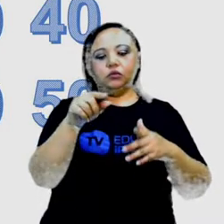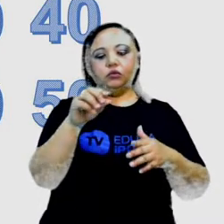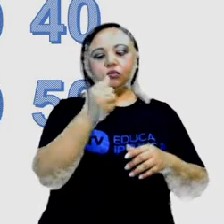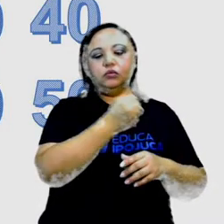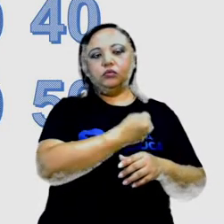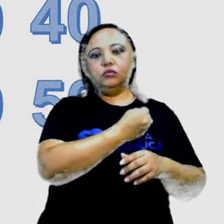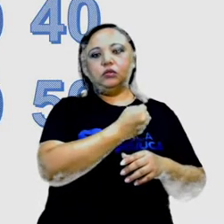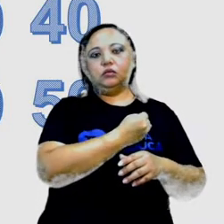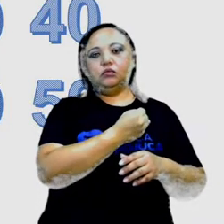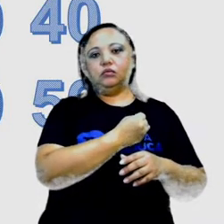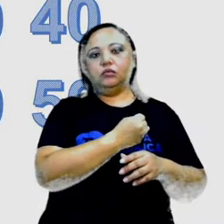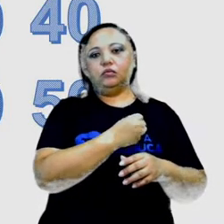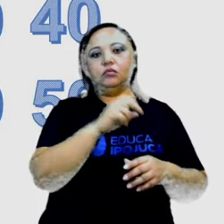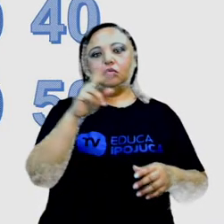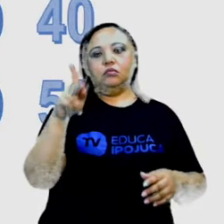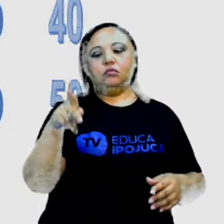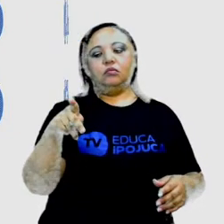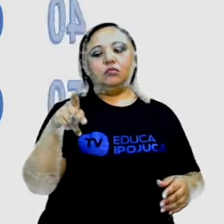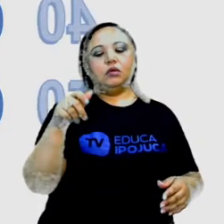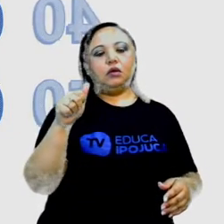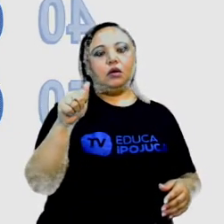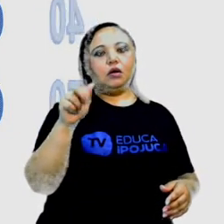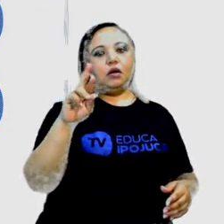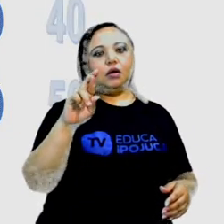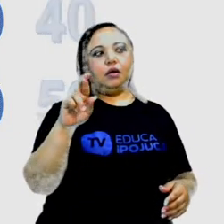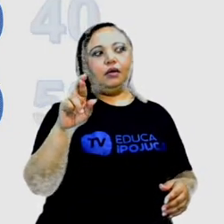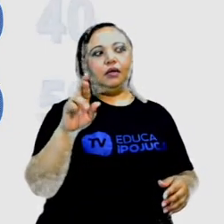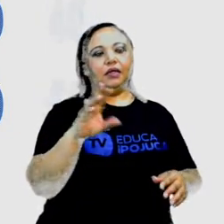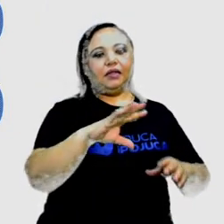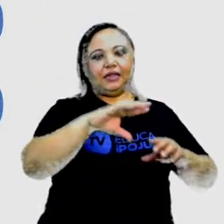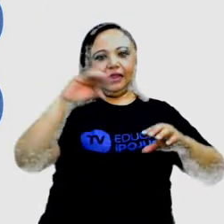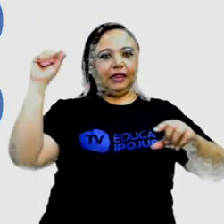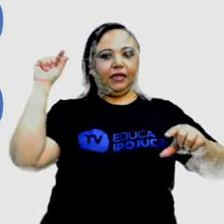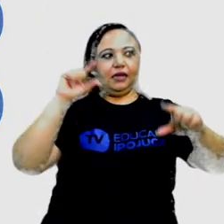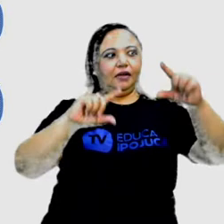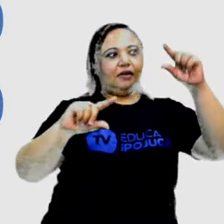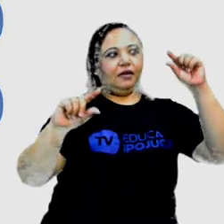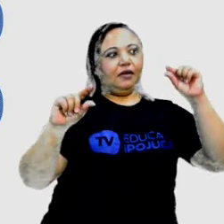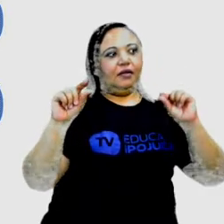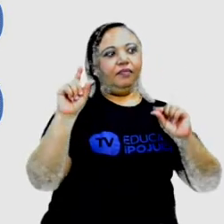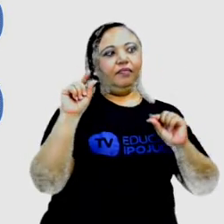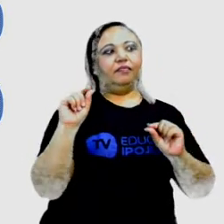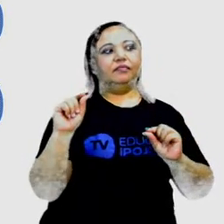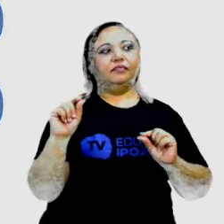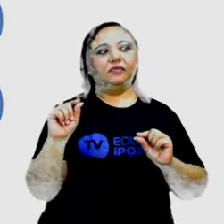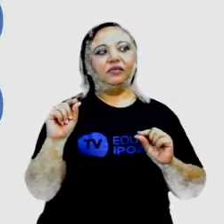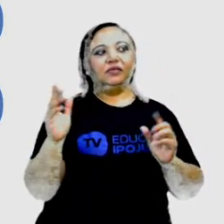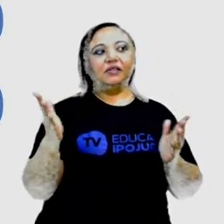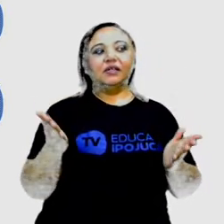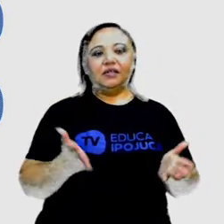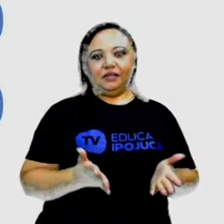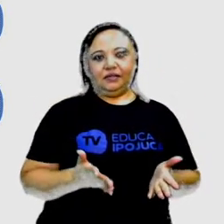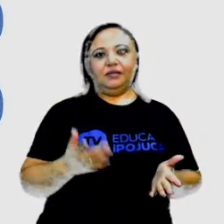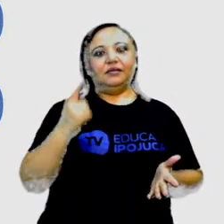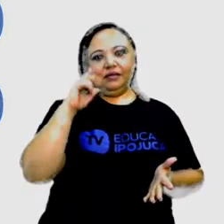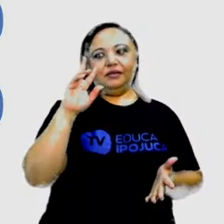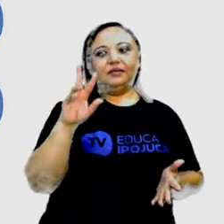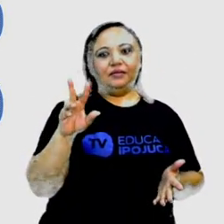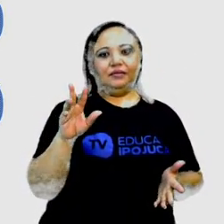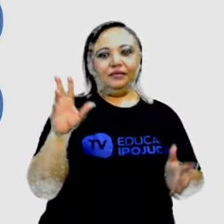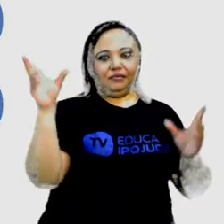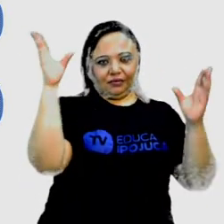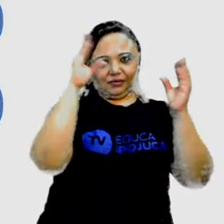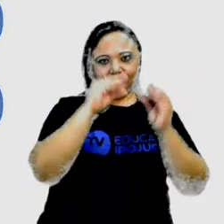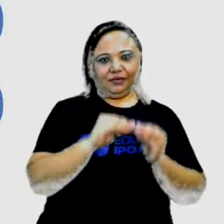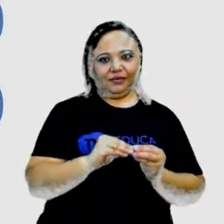aqui, a gente vai tirar agora. Num passe mágica, todo mundo foi embora. Já limpou bastante a tela da gente,